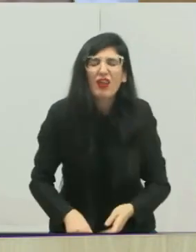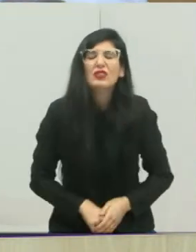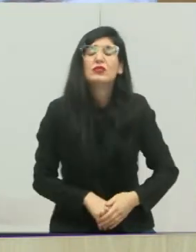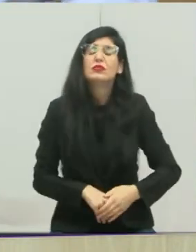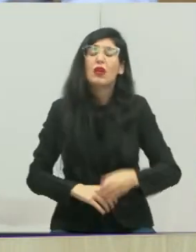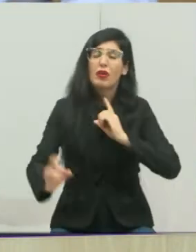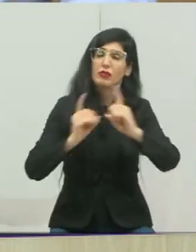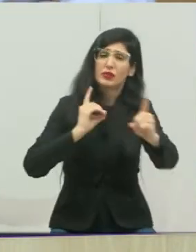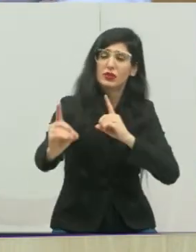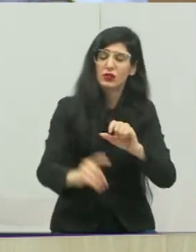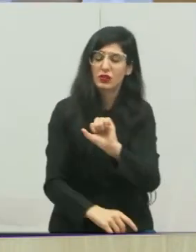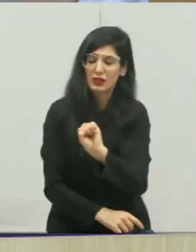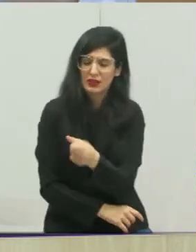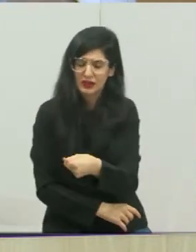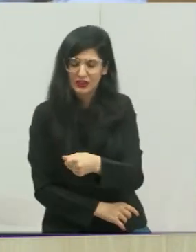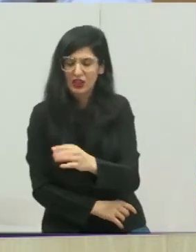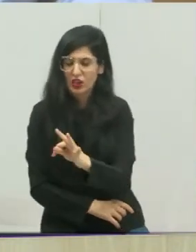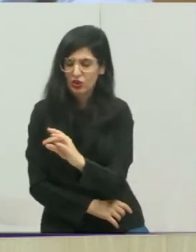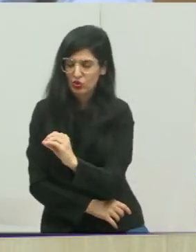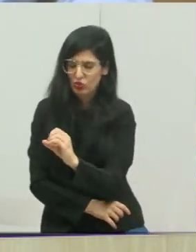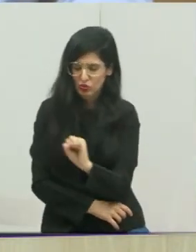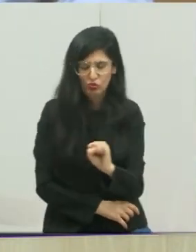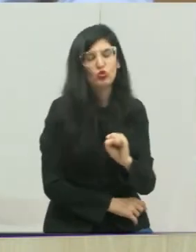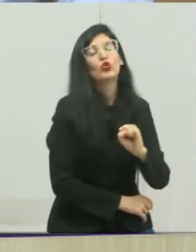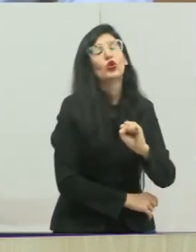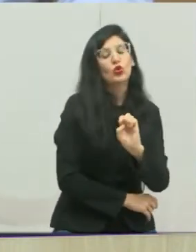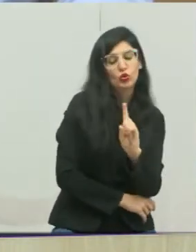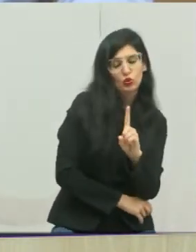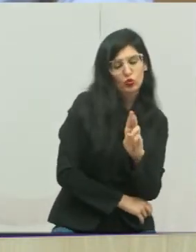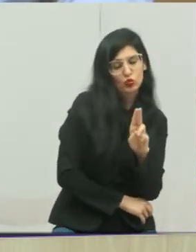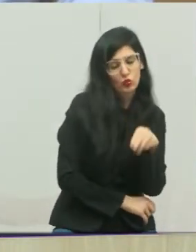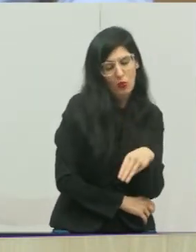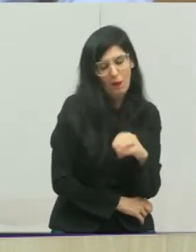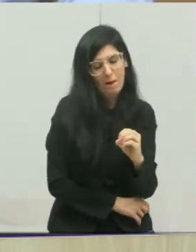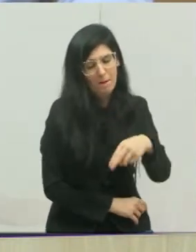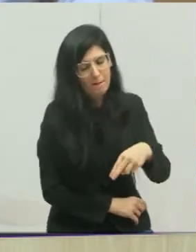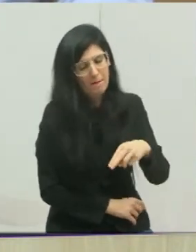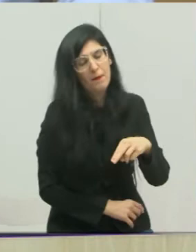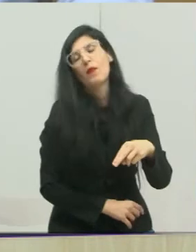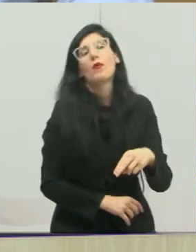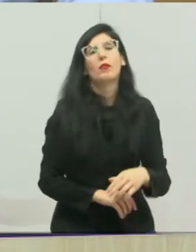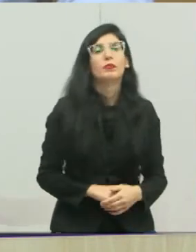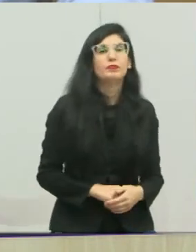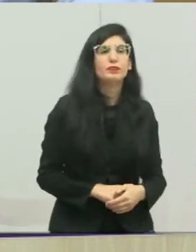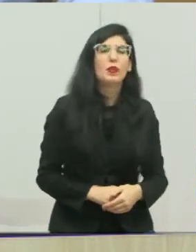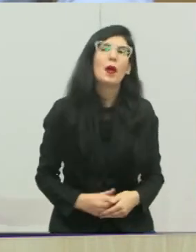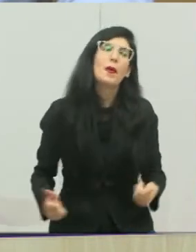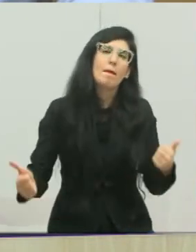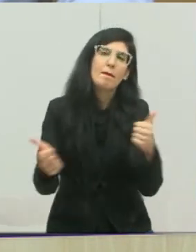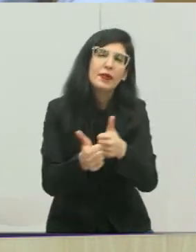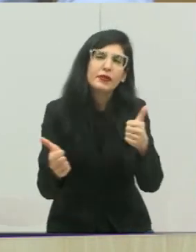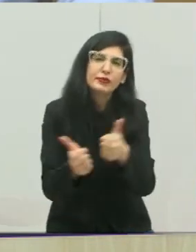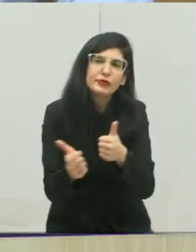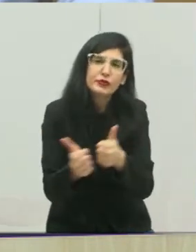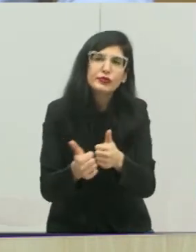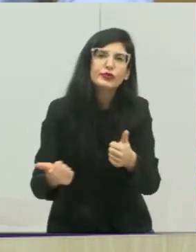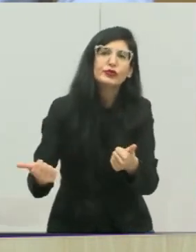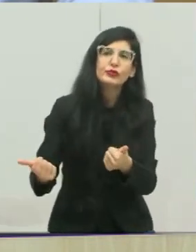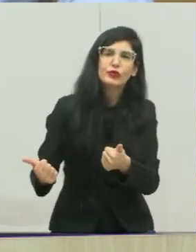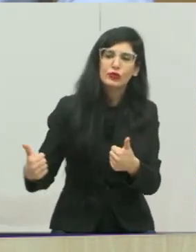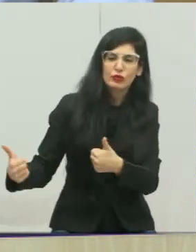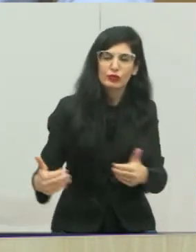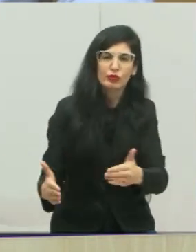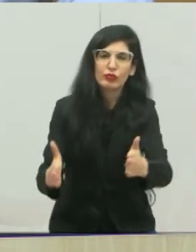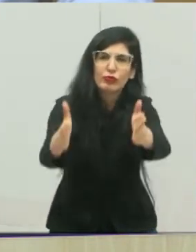da Central de Captação de Água do SAI, e à margem do Rio Paraíba, bem como diz respeito à abertura urgente do procedimento administrativo